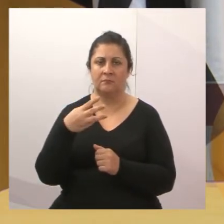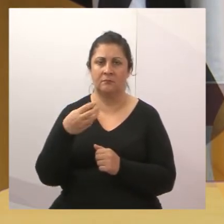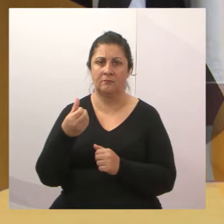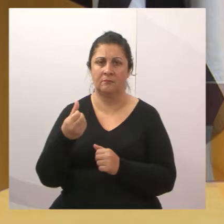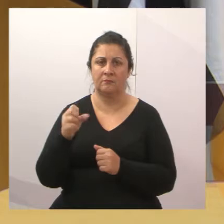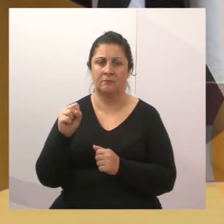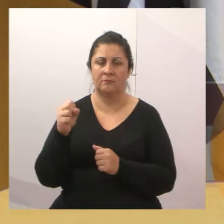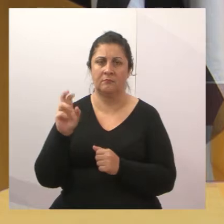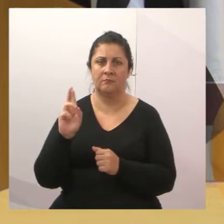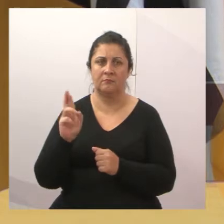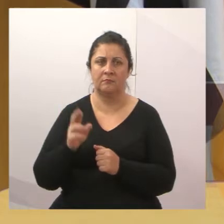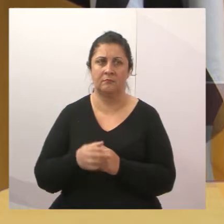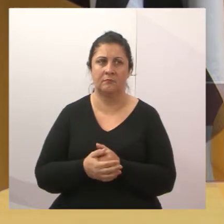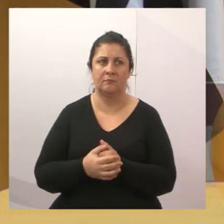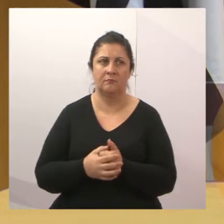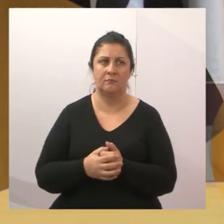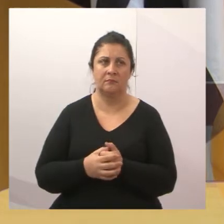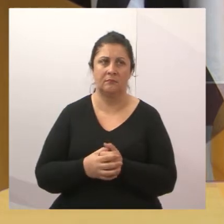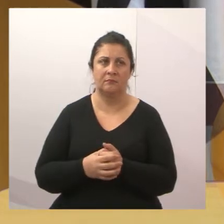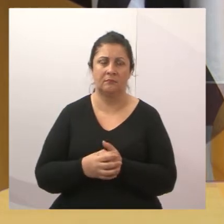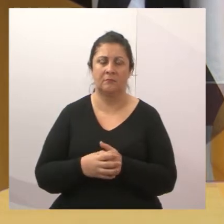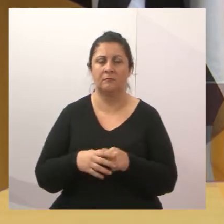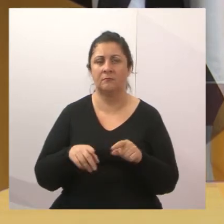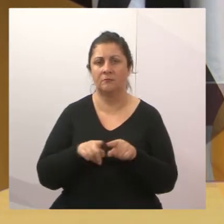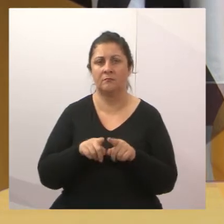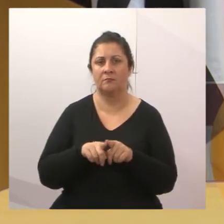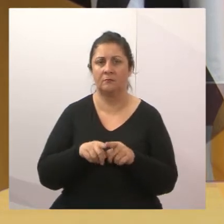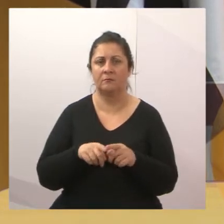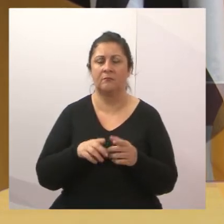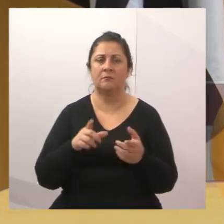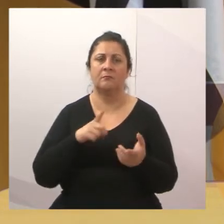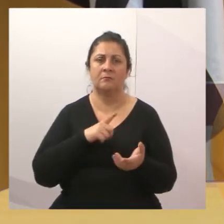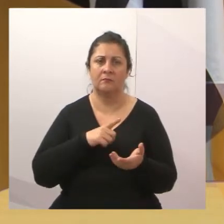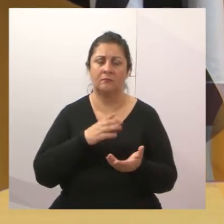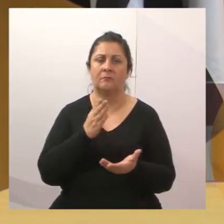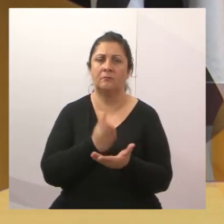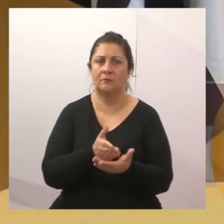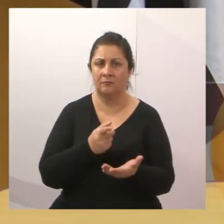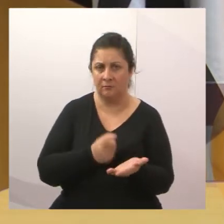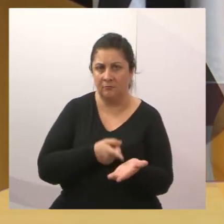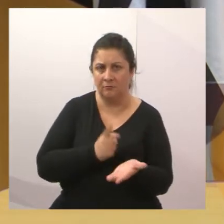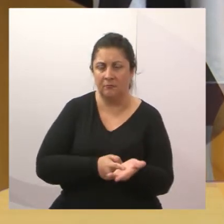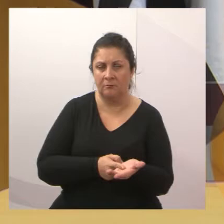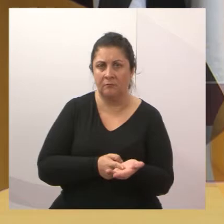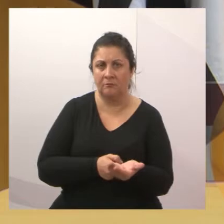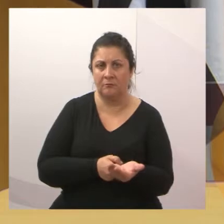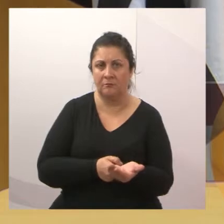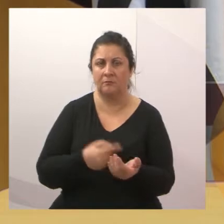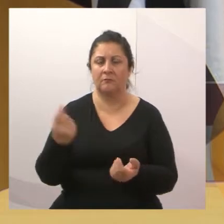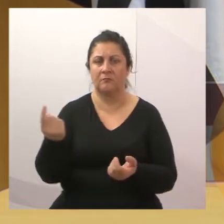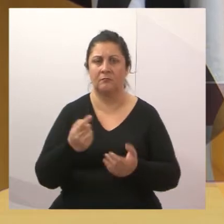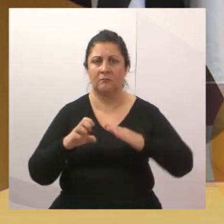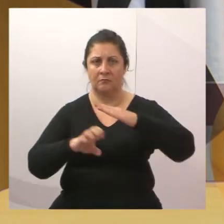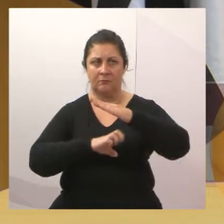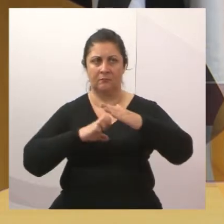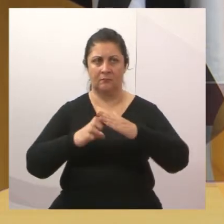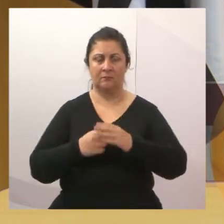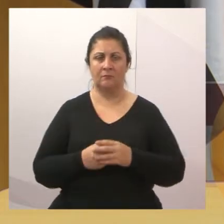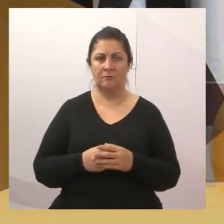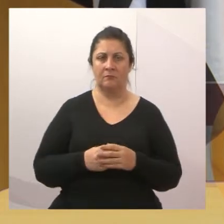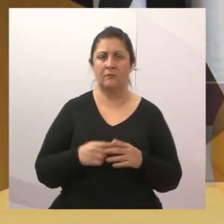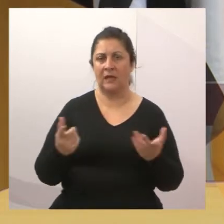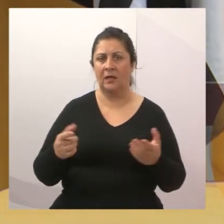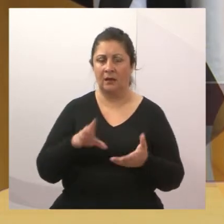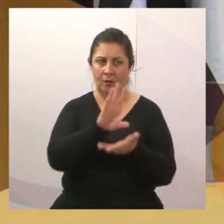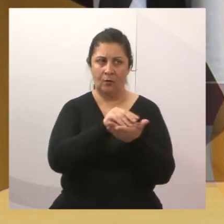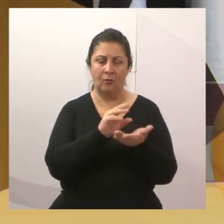56.591.368 reais e 24 centavos. Haja visto também o contrato do meio ambiente que vem a ambiental também, que é o serviço de coleta